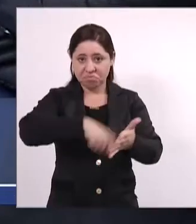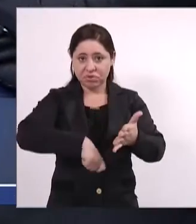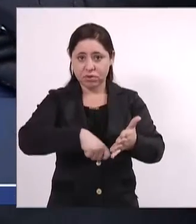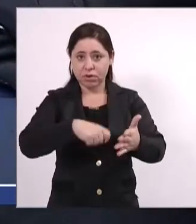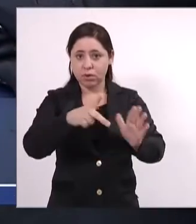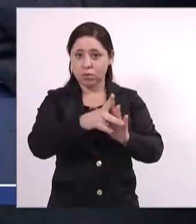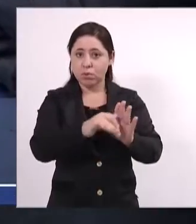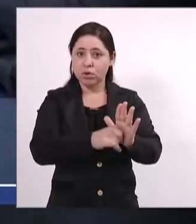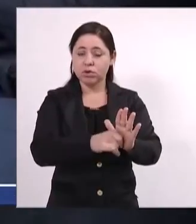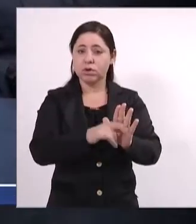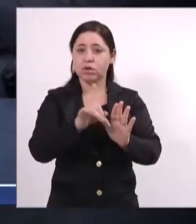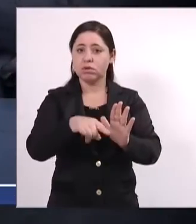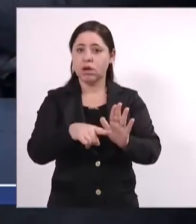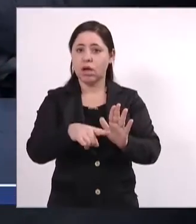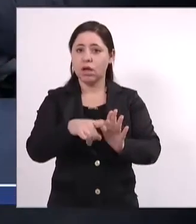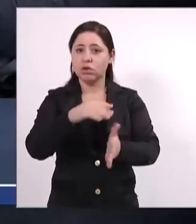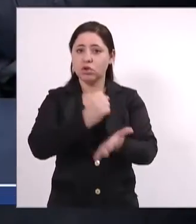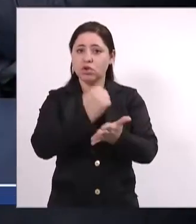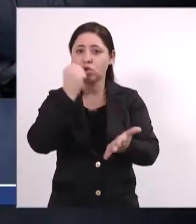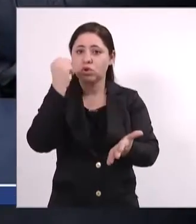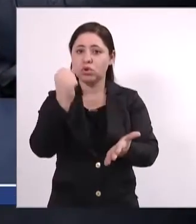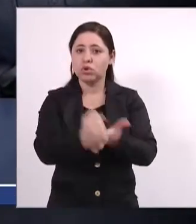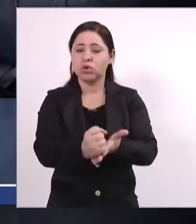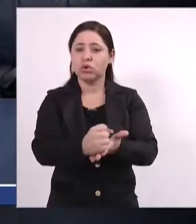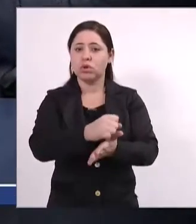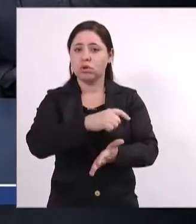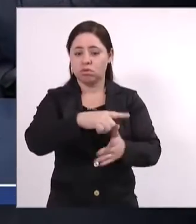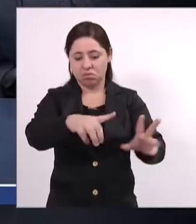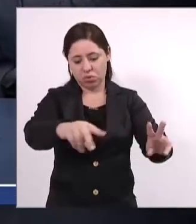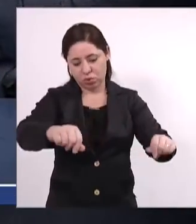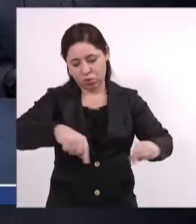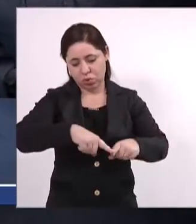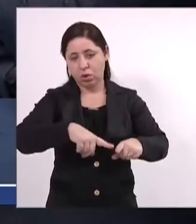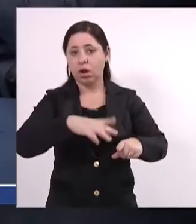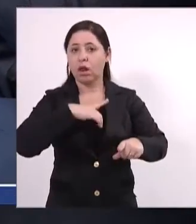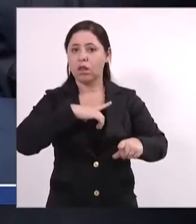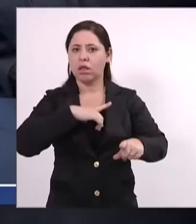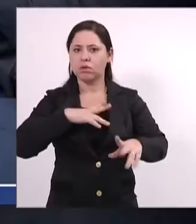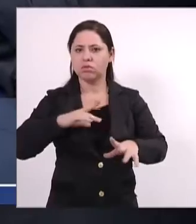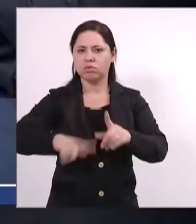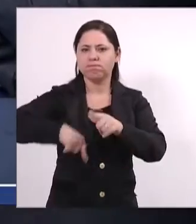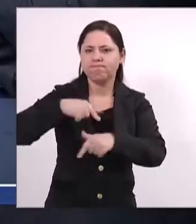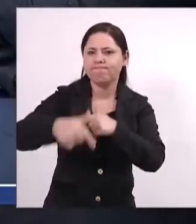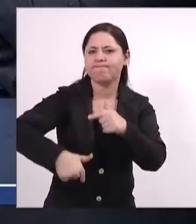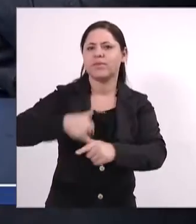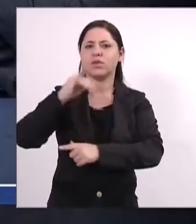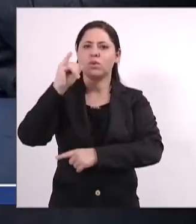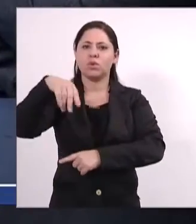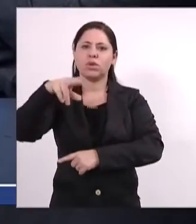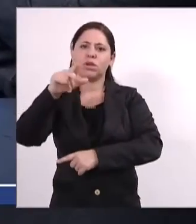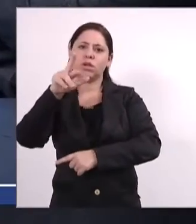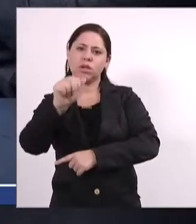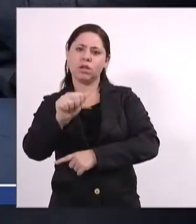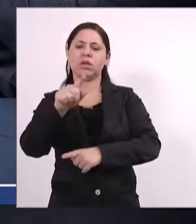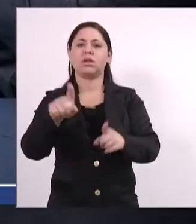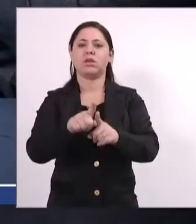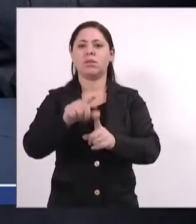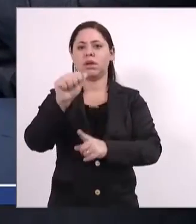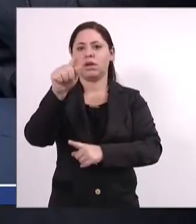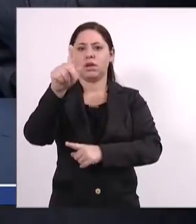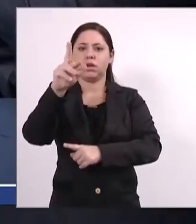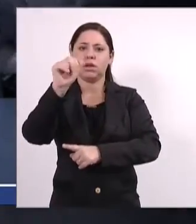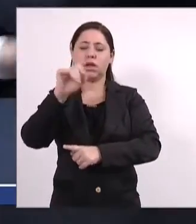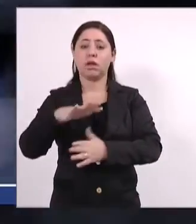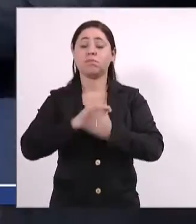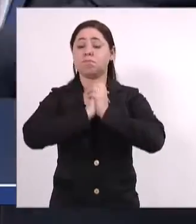projetos de titularização, que está tendo um trabalho muito forte, tanto do INCRA quanto da Agraer nesse sentido. Então,